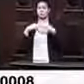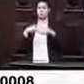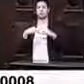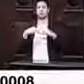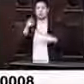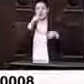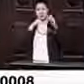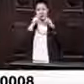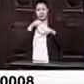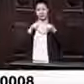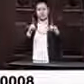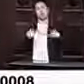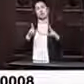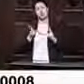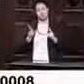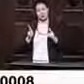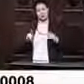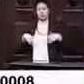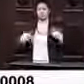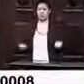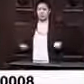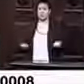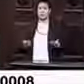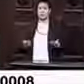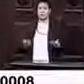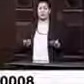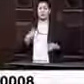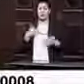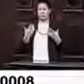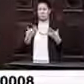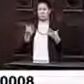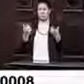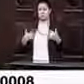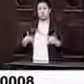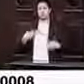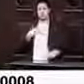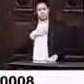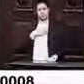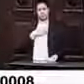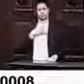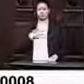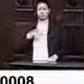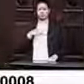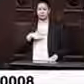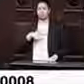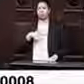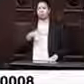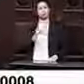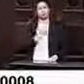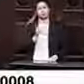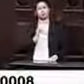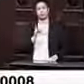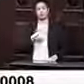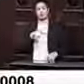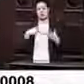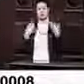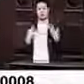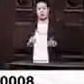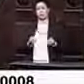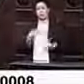asfixiar o funcionário. E eu quero dizer aqui com muita tranquilidade que não vamos